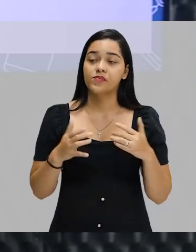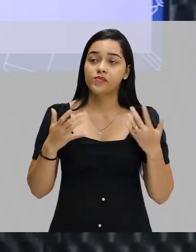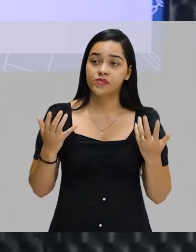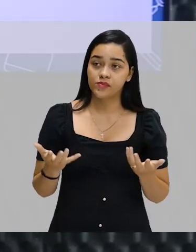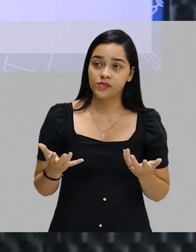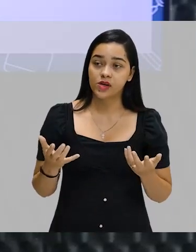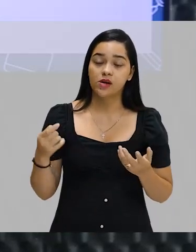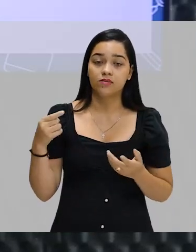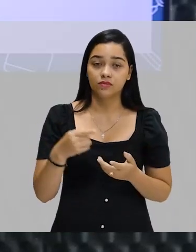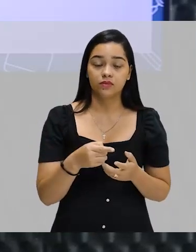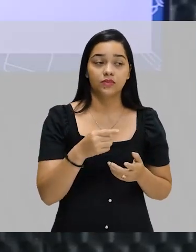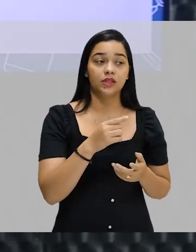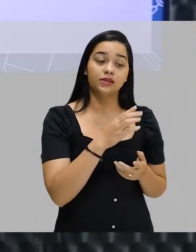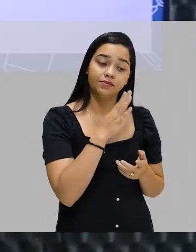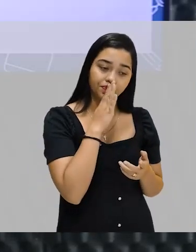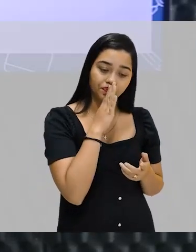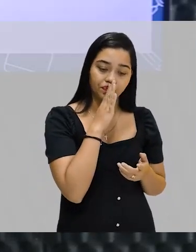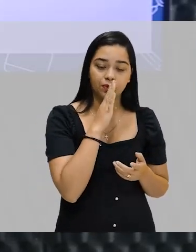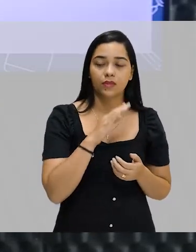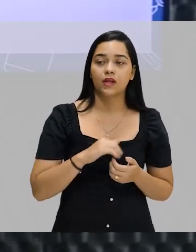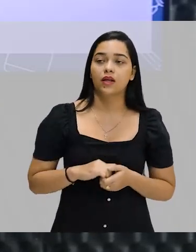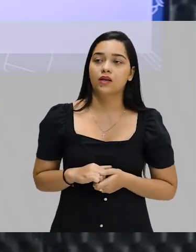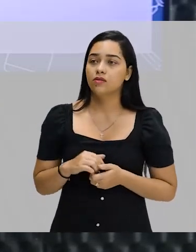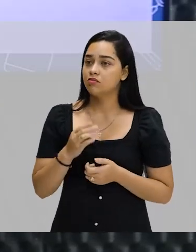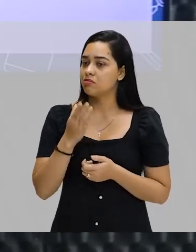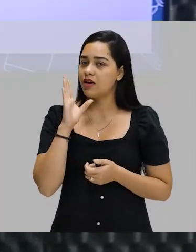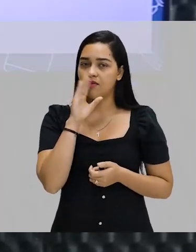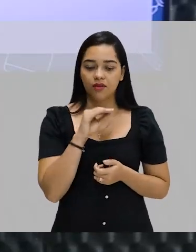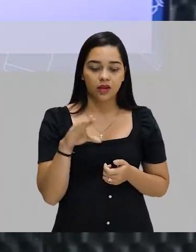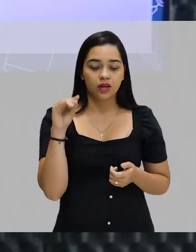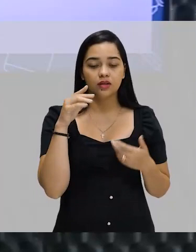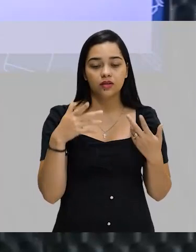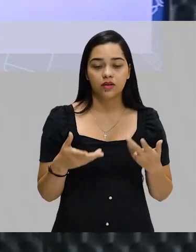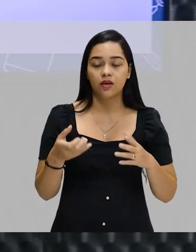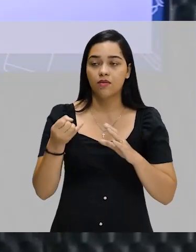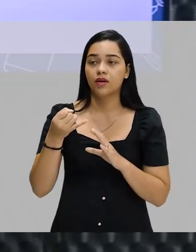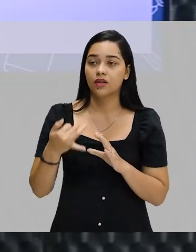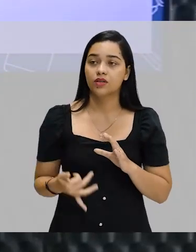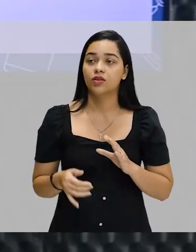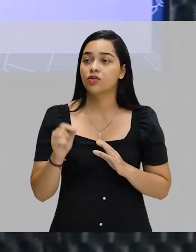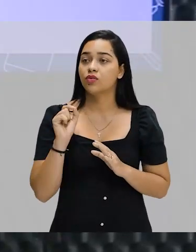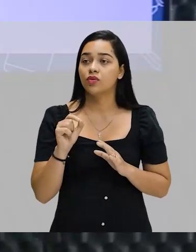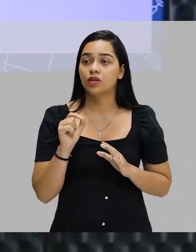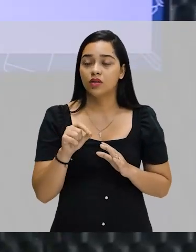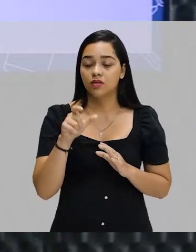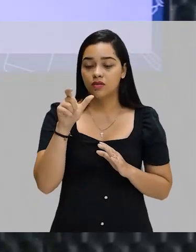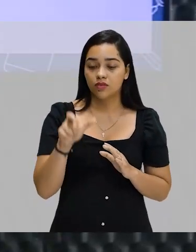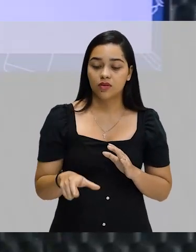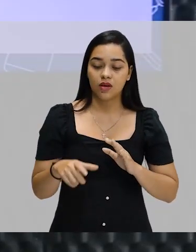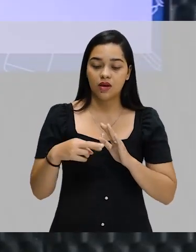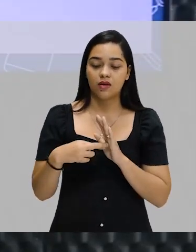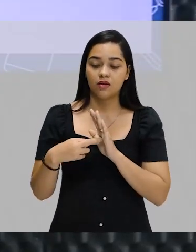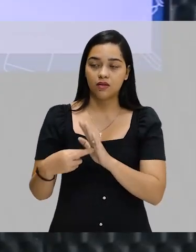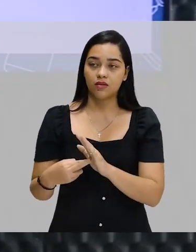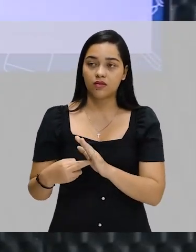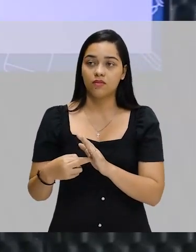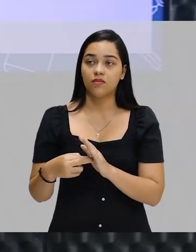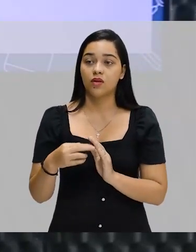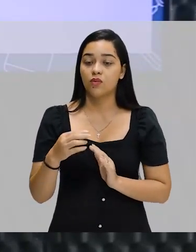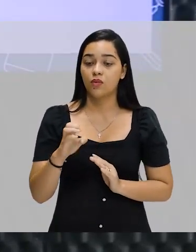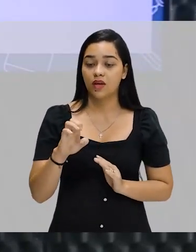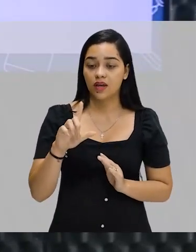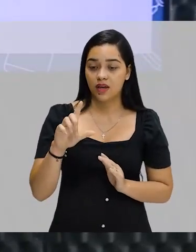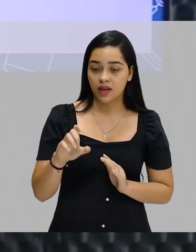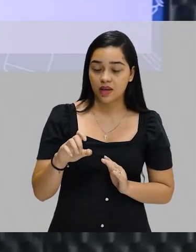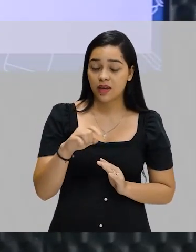Então, ele permanece calado, ele não está falando. Então, é uma característica de quem? Do sujeito representado pelo pronome ele.